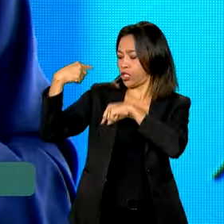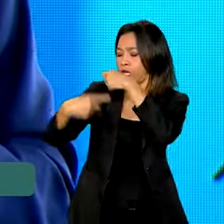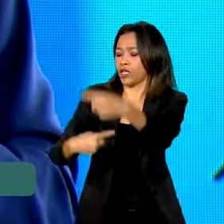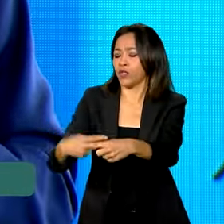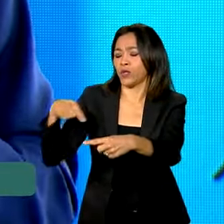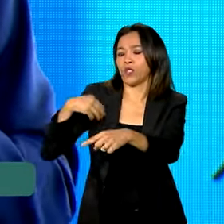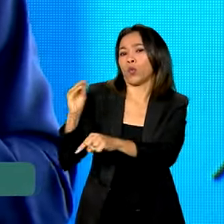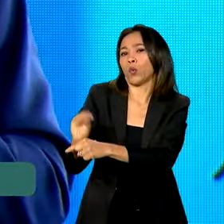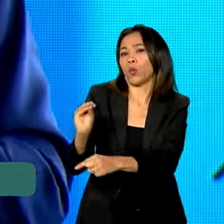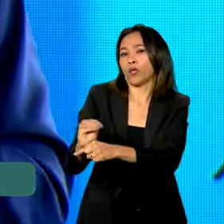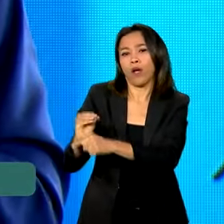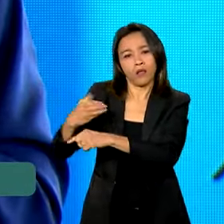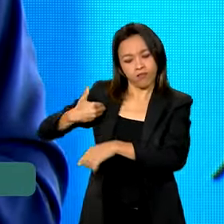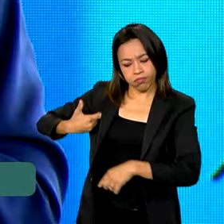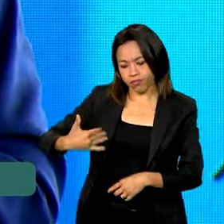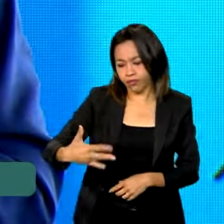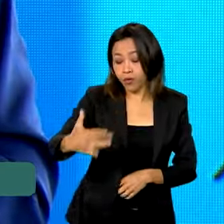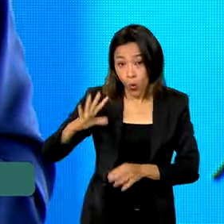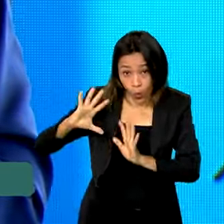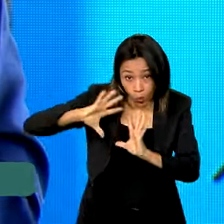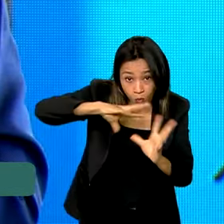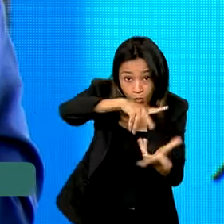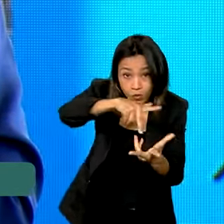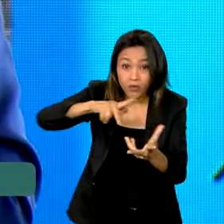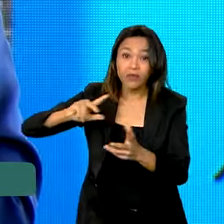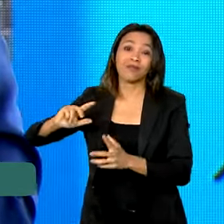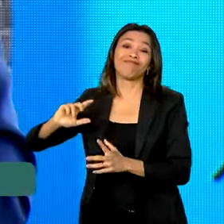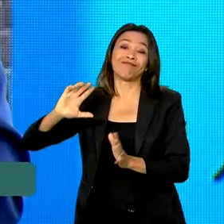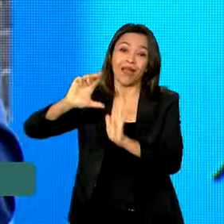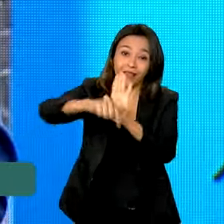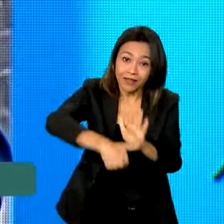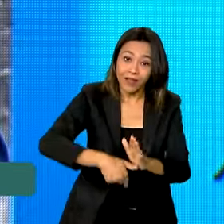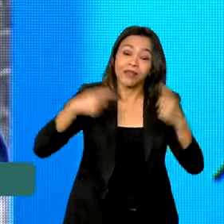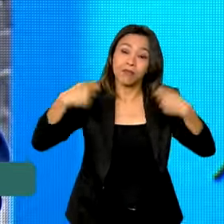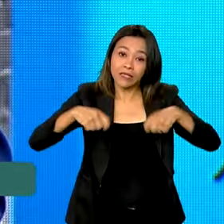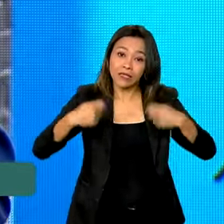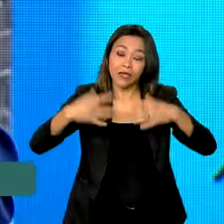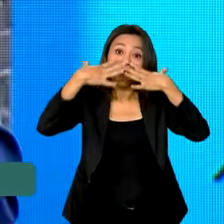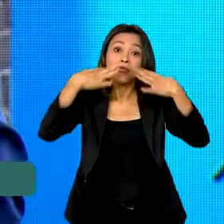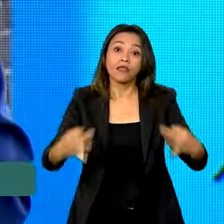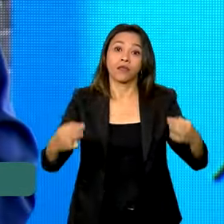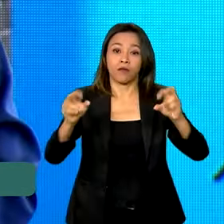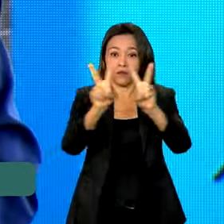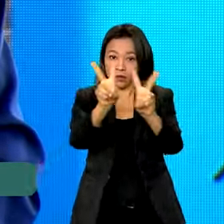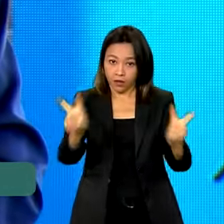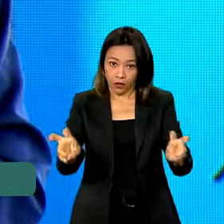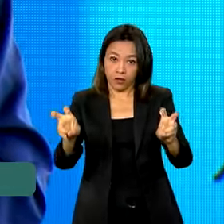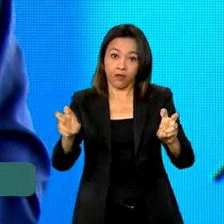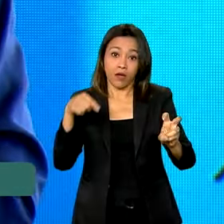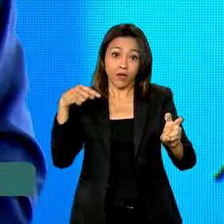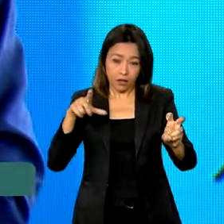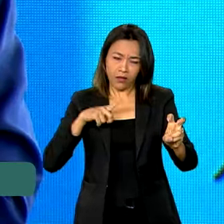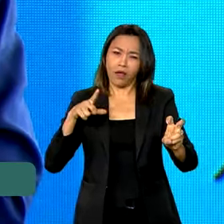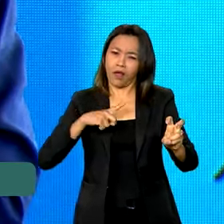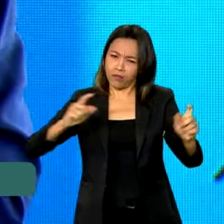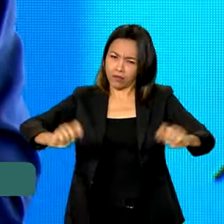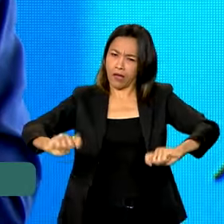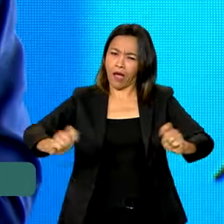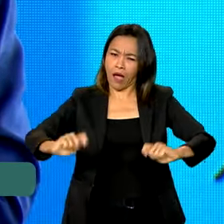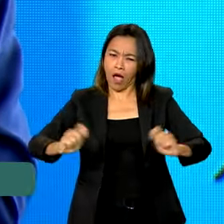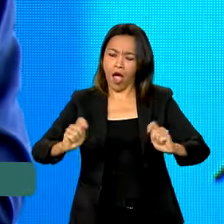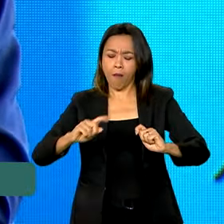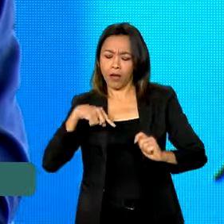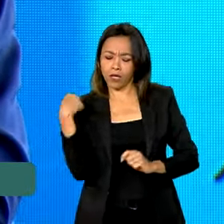O mundo está atrasado e com pressa nessa matéria e acho que nós temos todas as condições